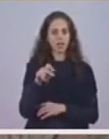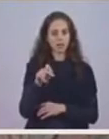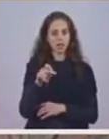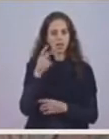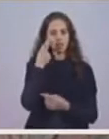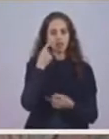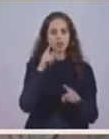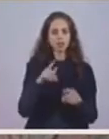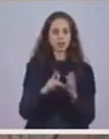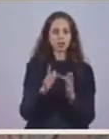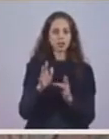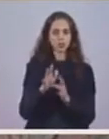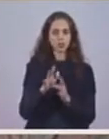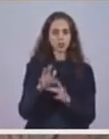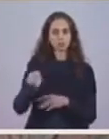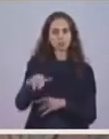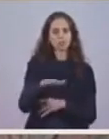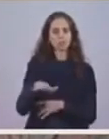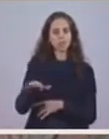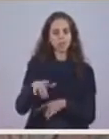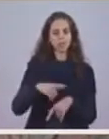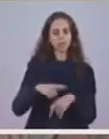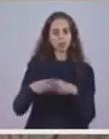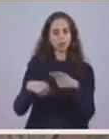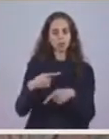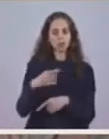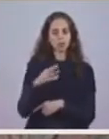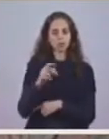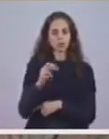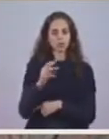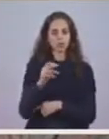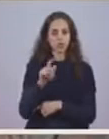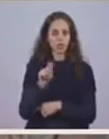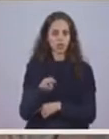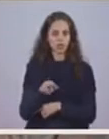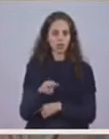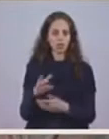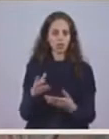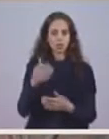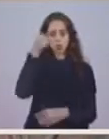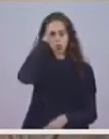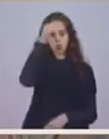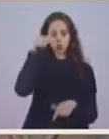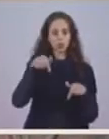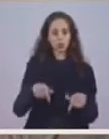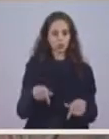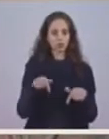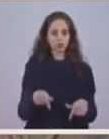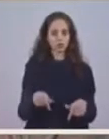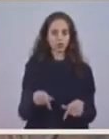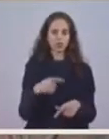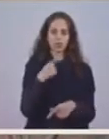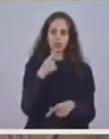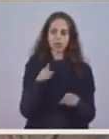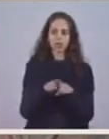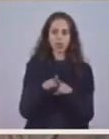de Jesus, que teria lugar tempo depois em Jerusalém, o domingo de hoje quer ser